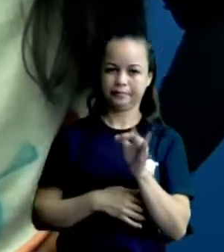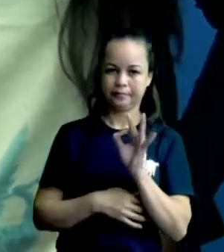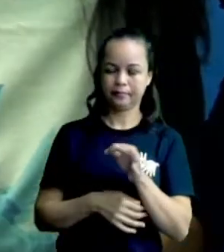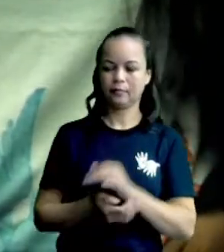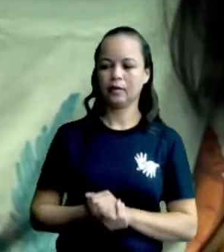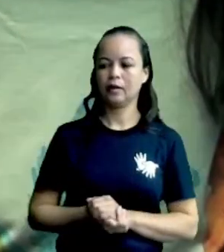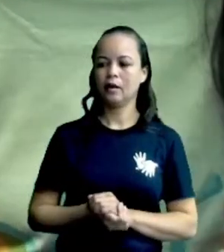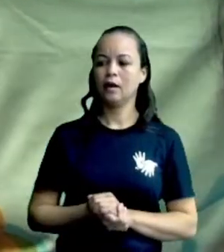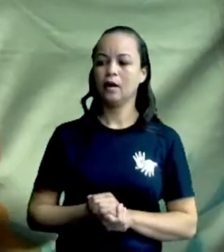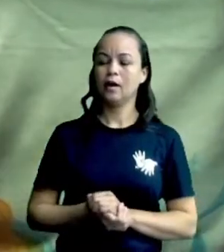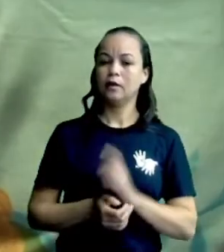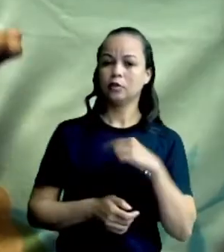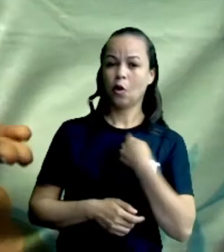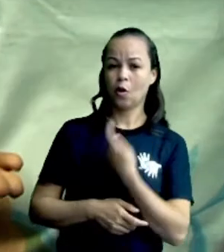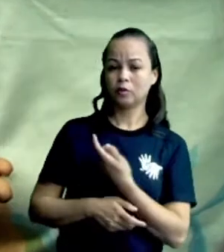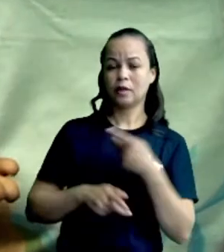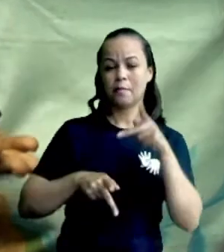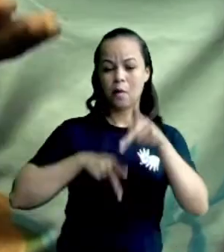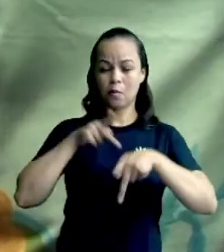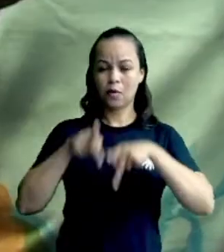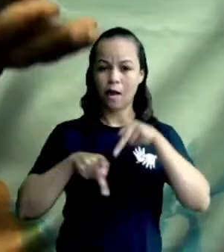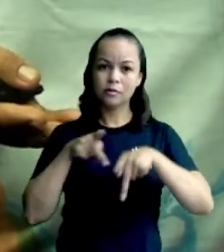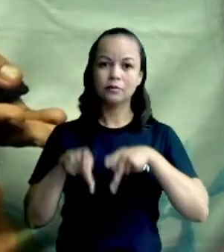Nossa população,